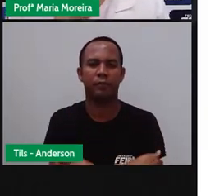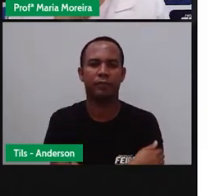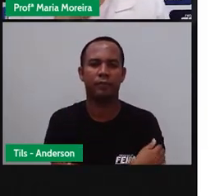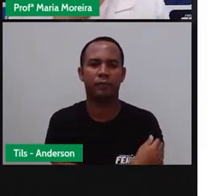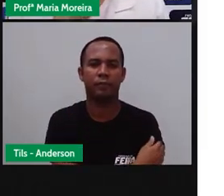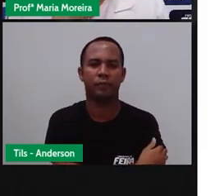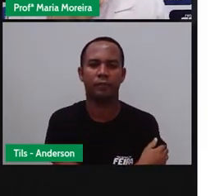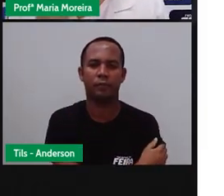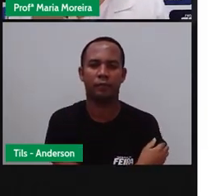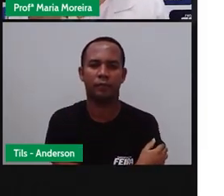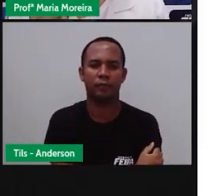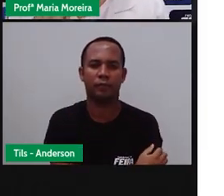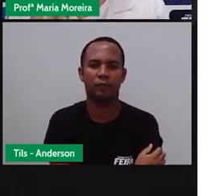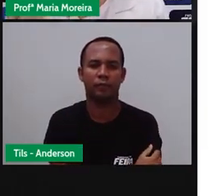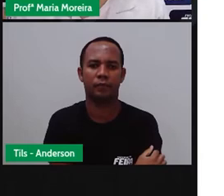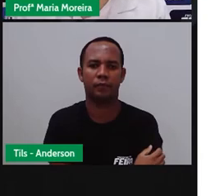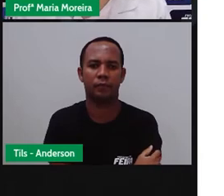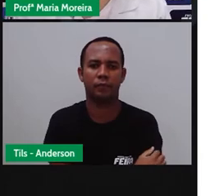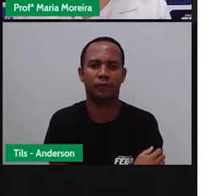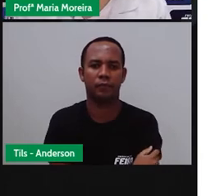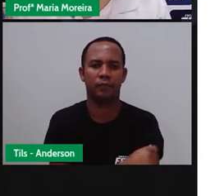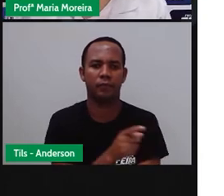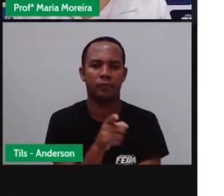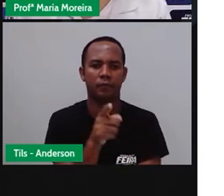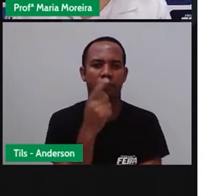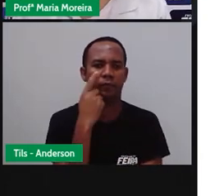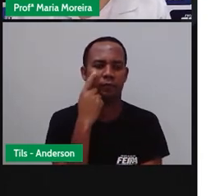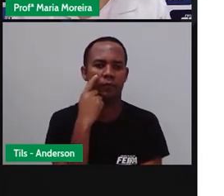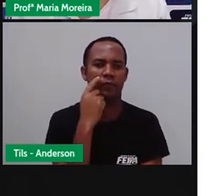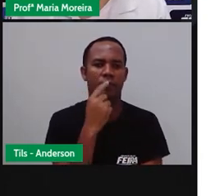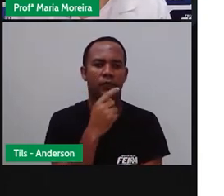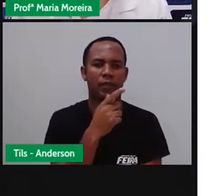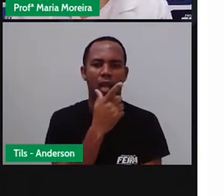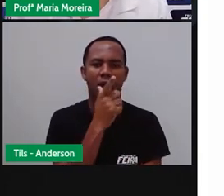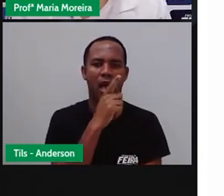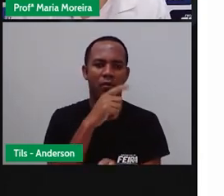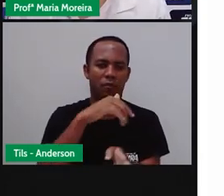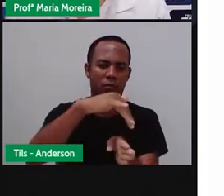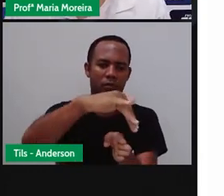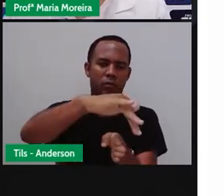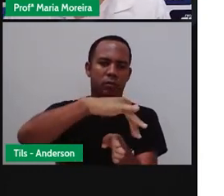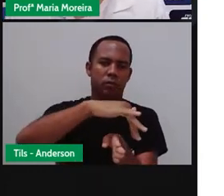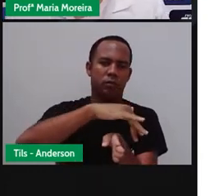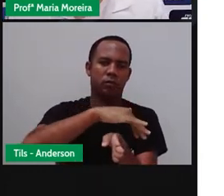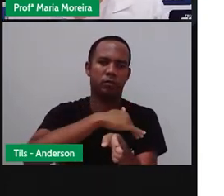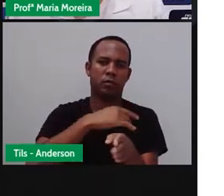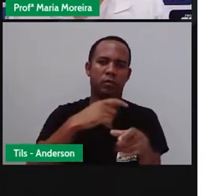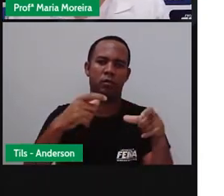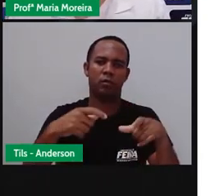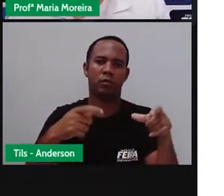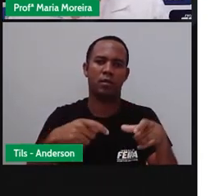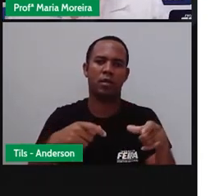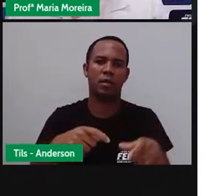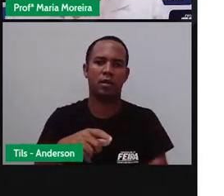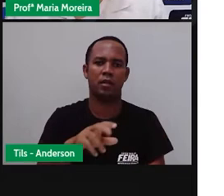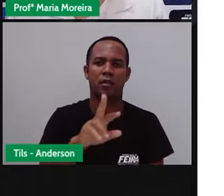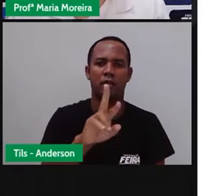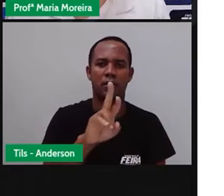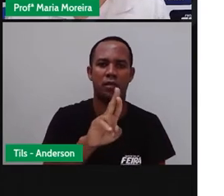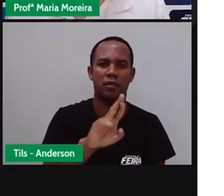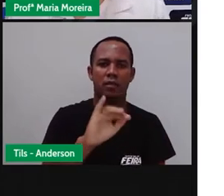trouxe é do Rio Jacuípe, que a Pró inclusive falou, olha, a cidade está se aproximando. E aí essa paisagem natural, ela vai